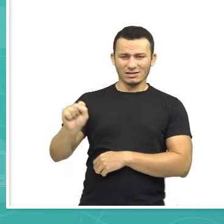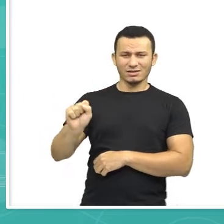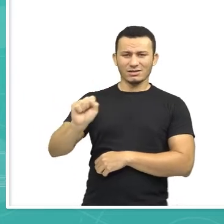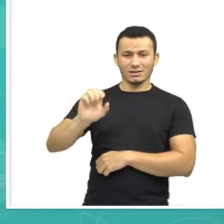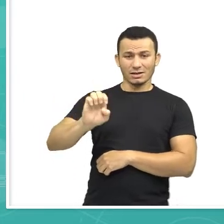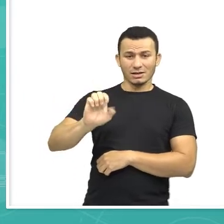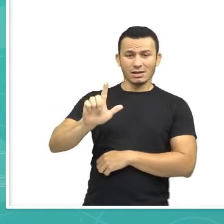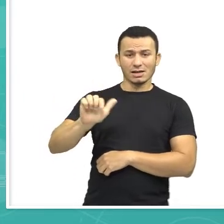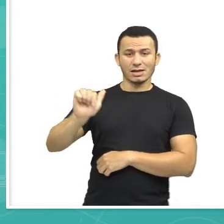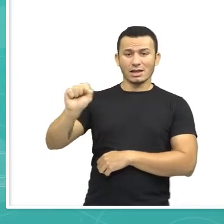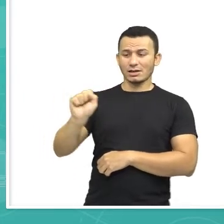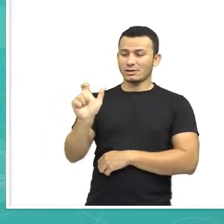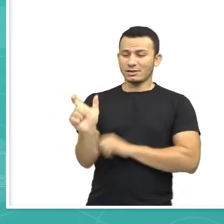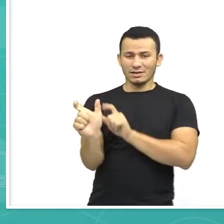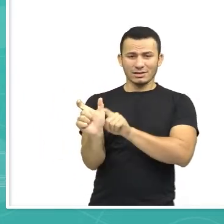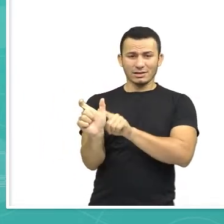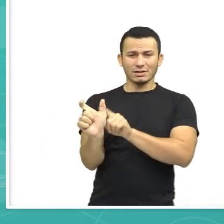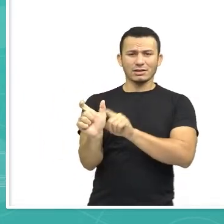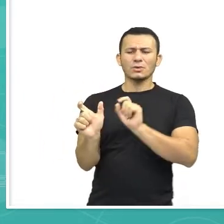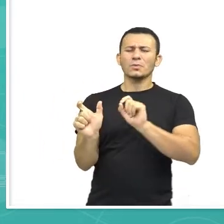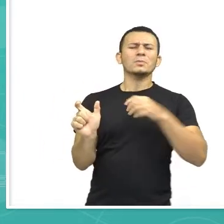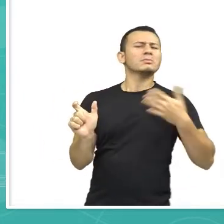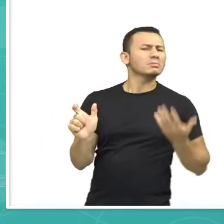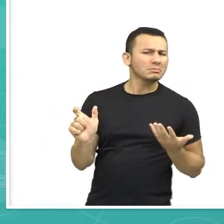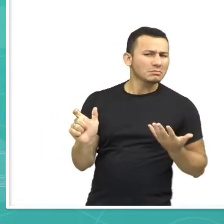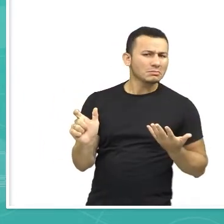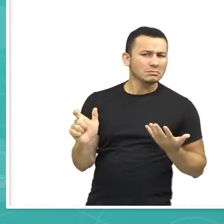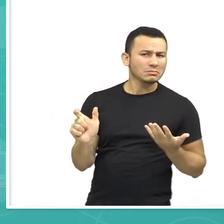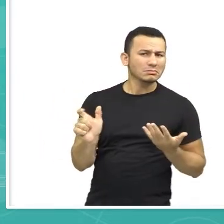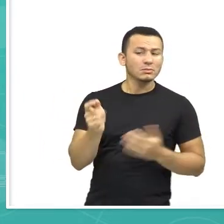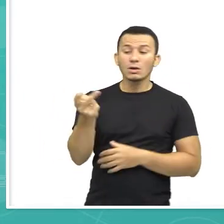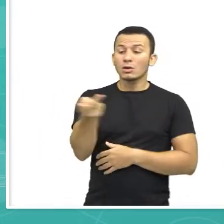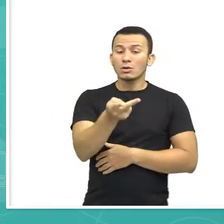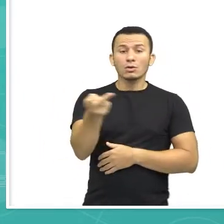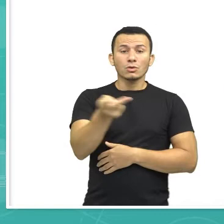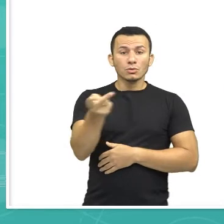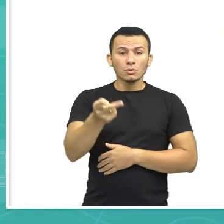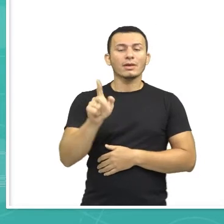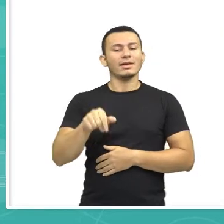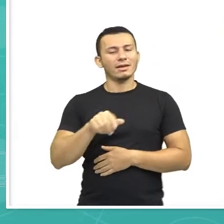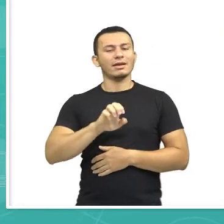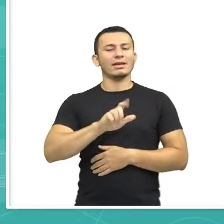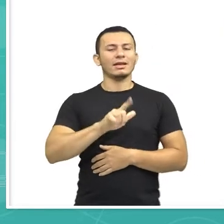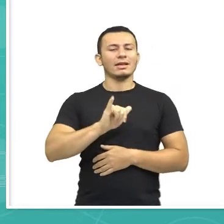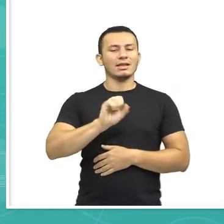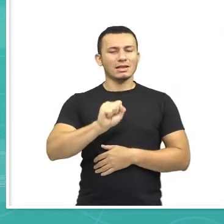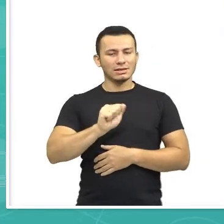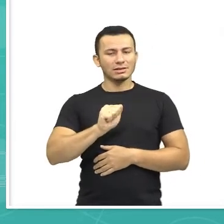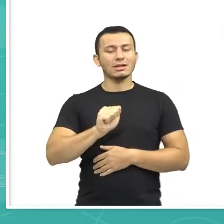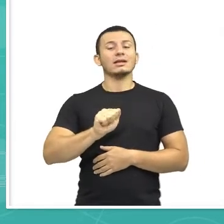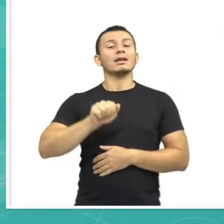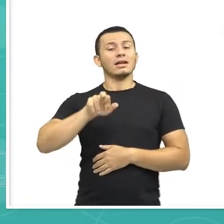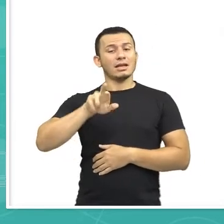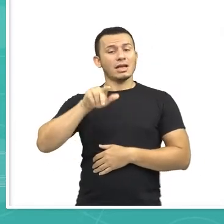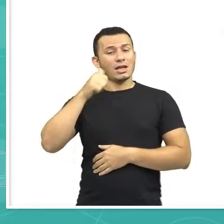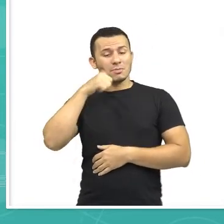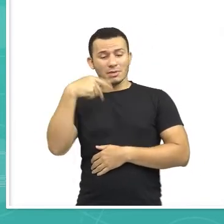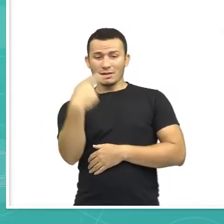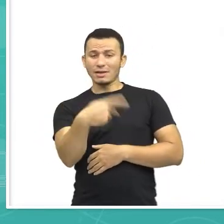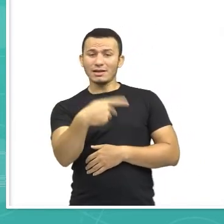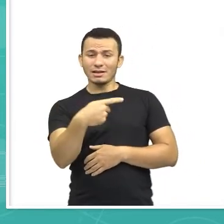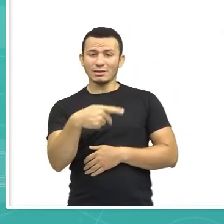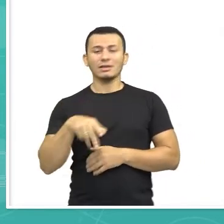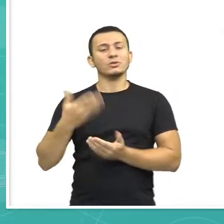aí? Esse elas se refere a quem? Se refere a Elisa e a irmã. Elas